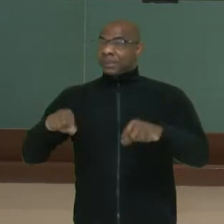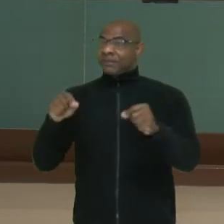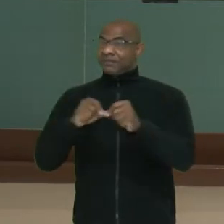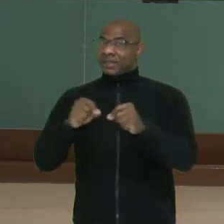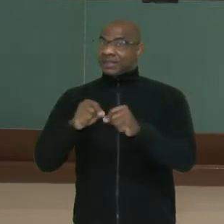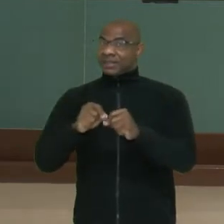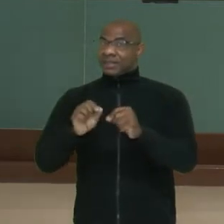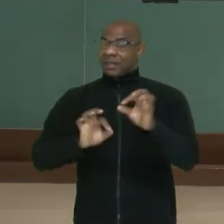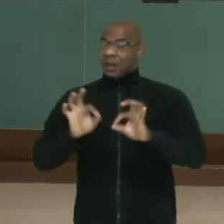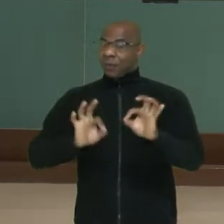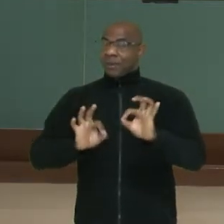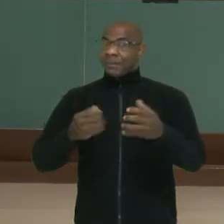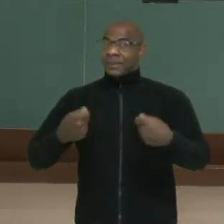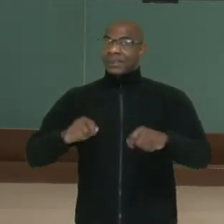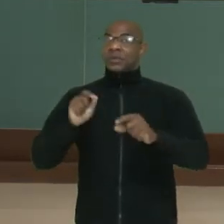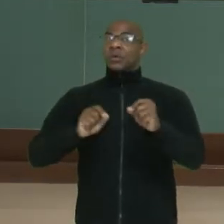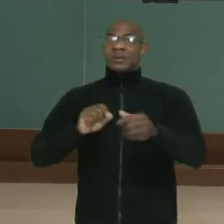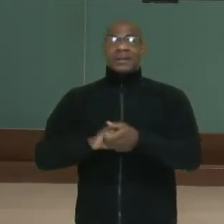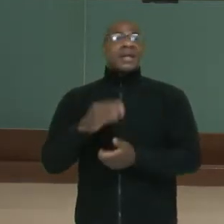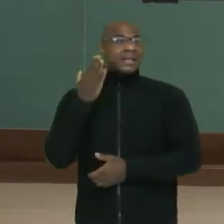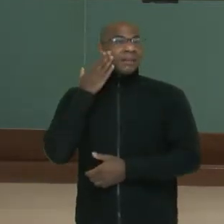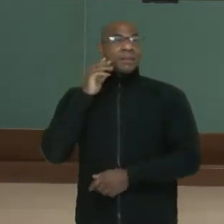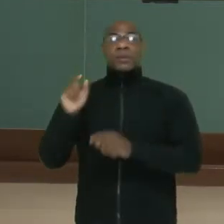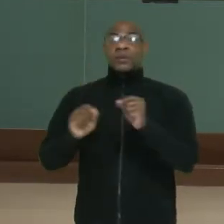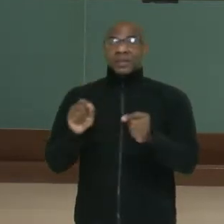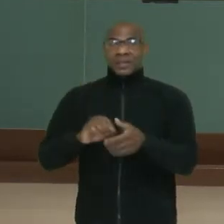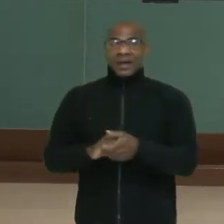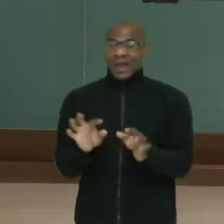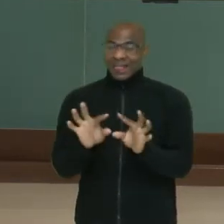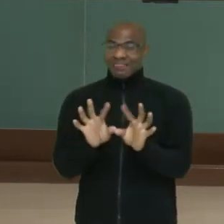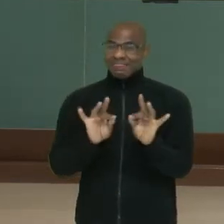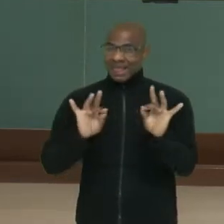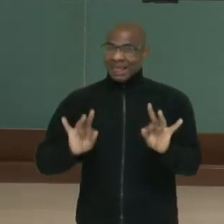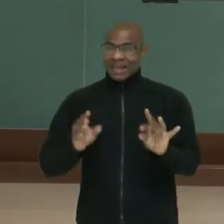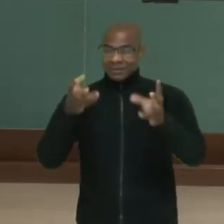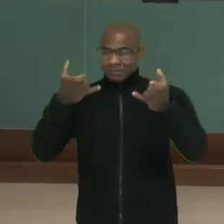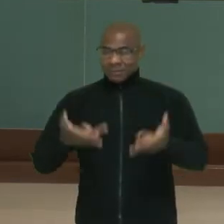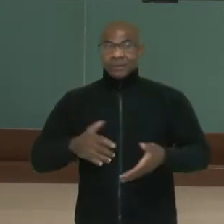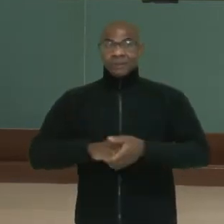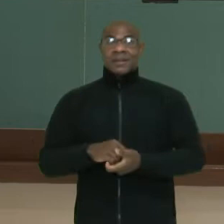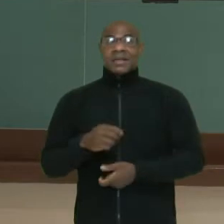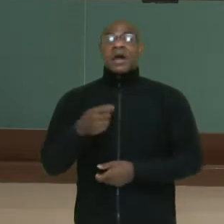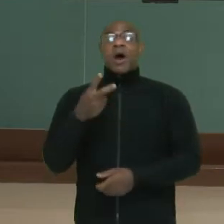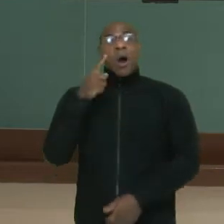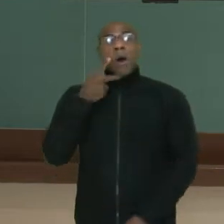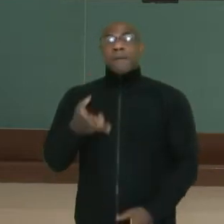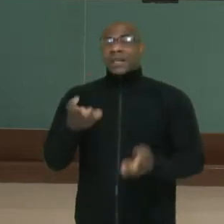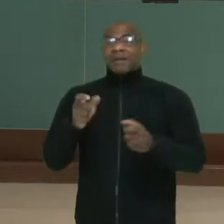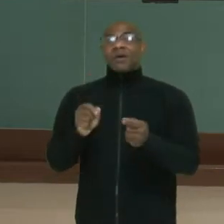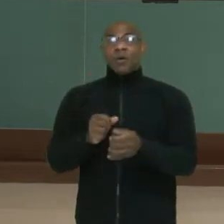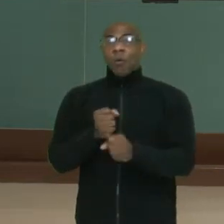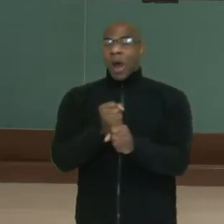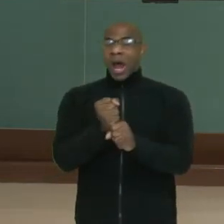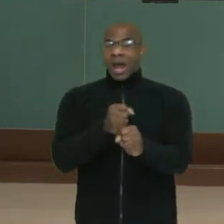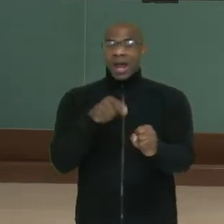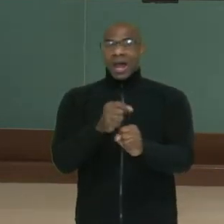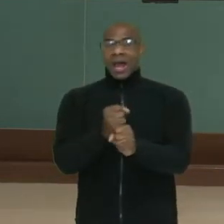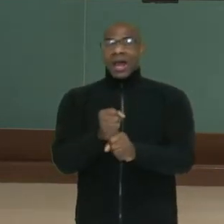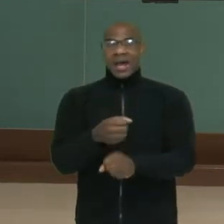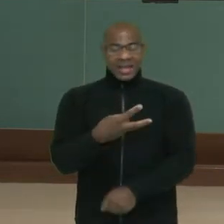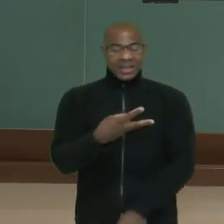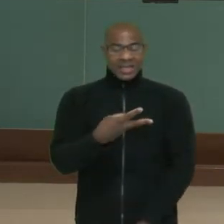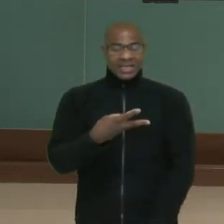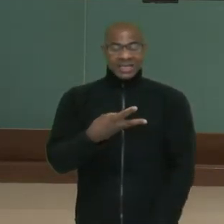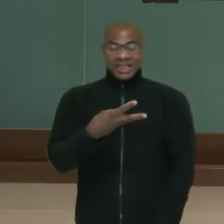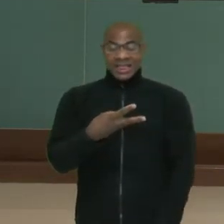aqui. Como saber? Um detalhe primeiro, se eu devo considerar um ano, 360